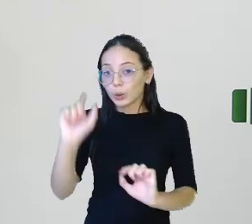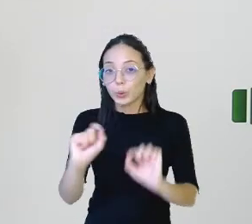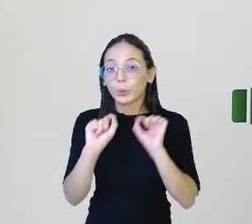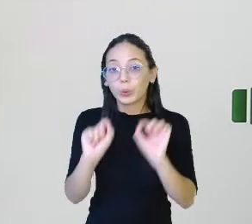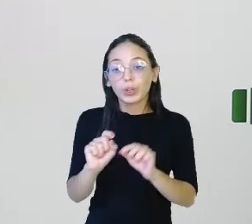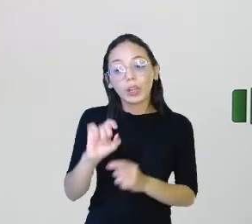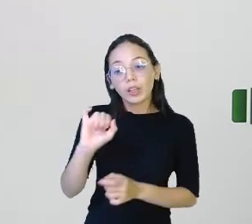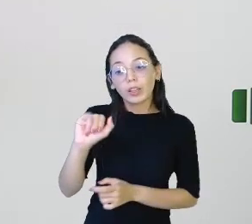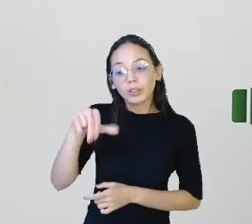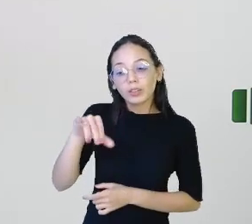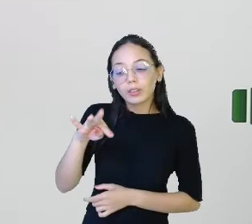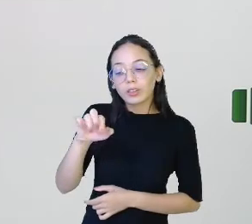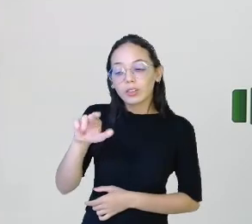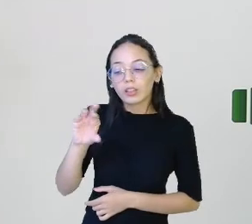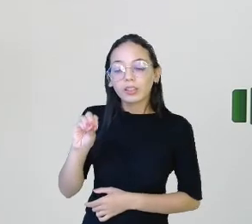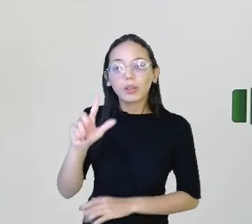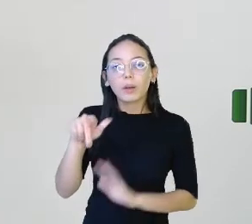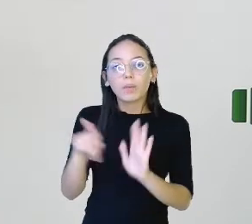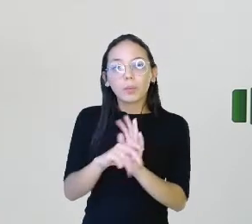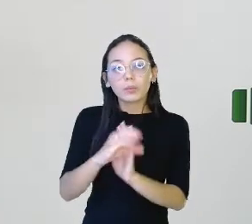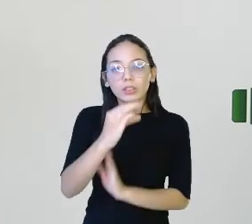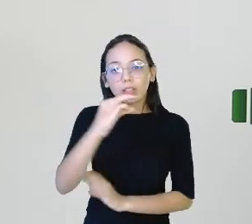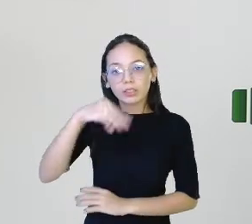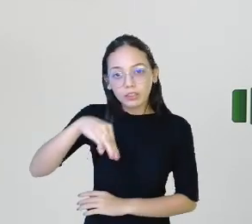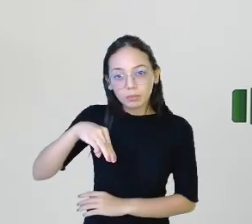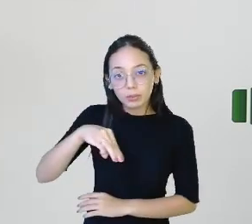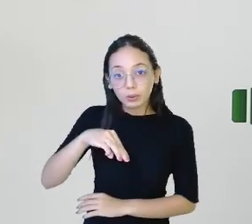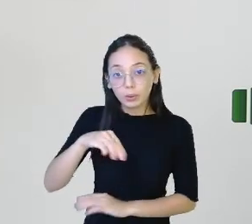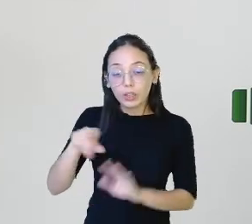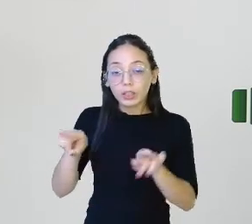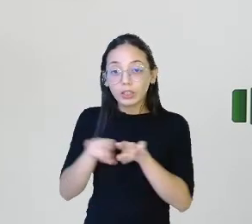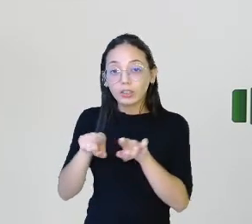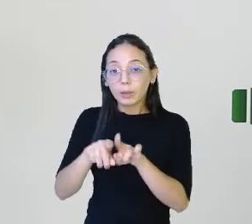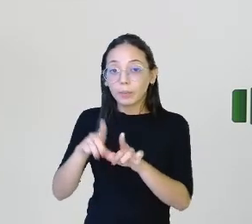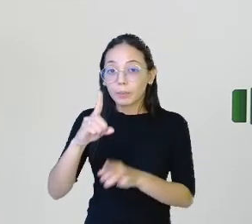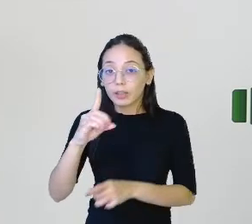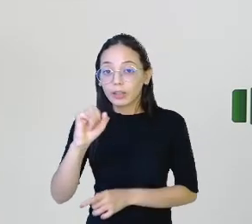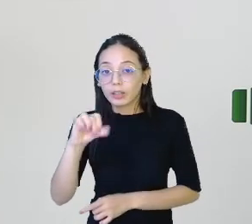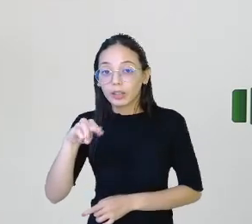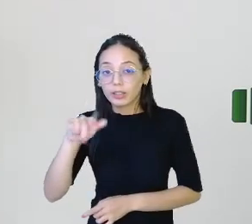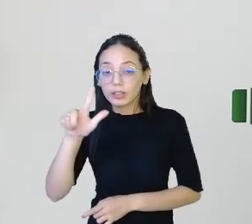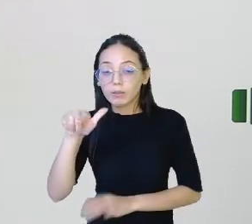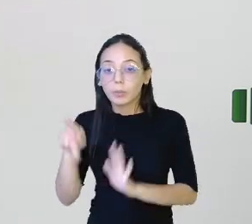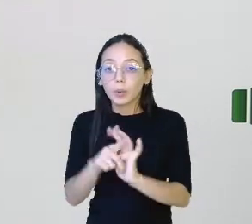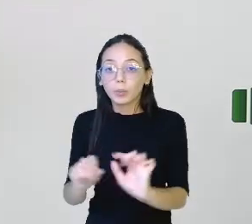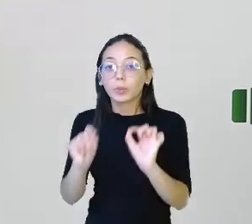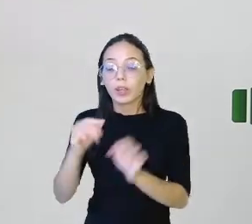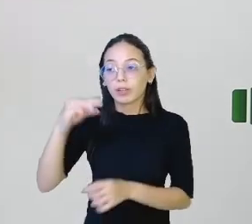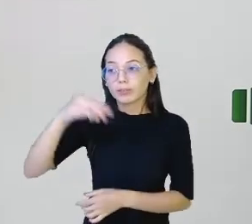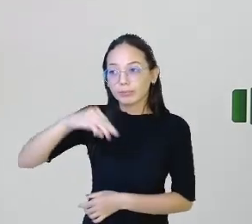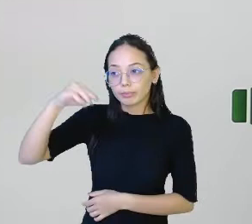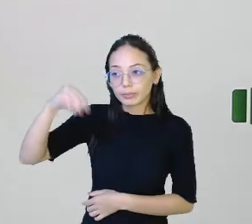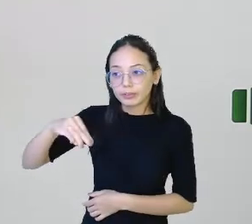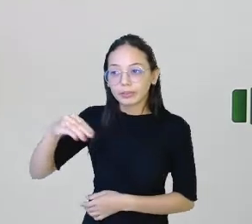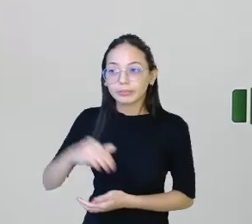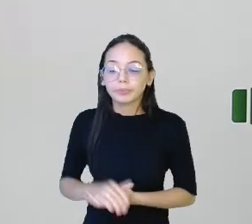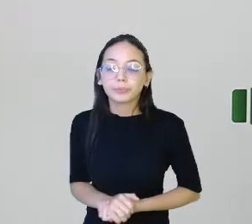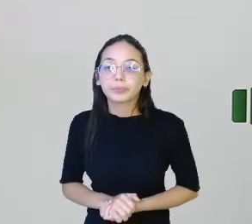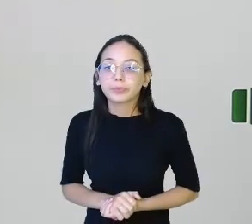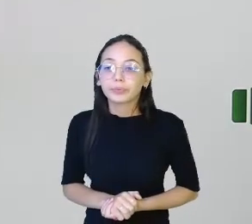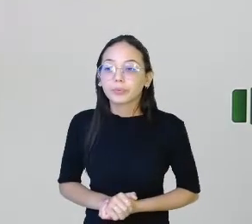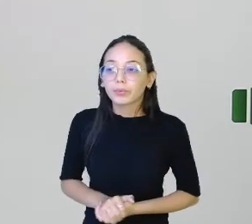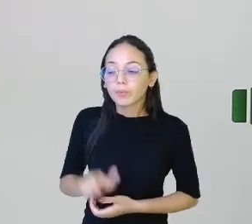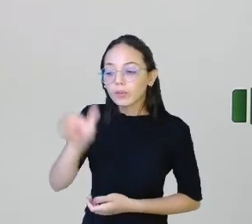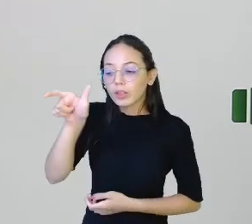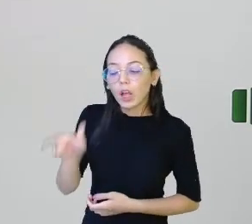parte inteira da minha régua é o centímetro e a minha parte decimal é o milímetro. Júlio usou